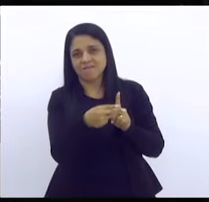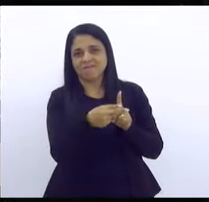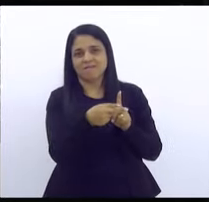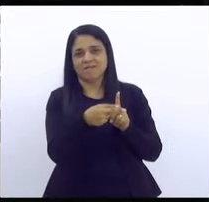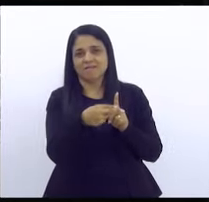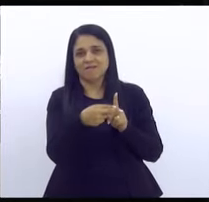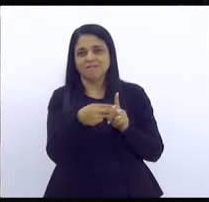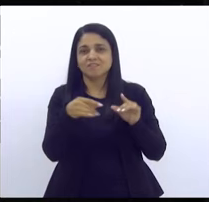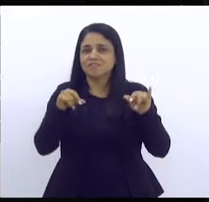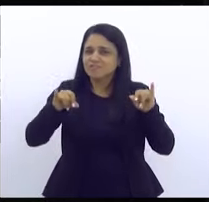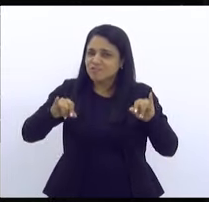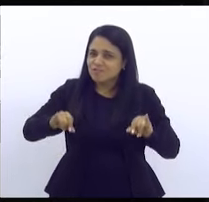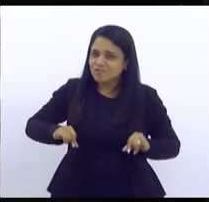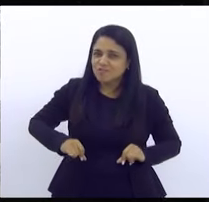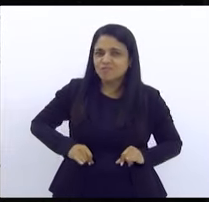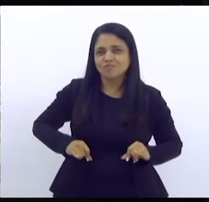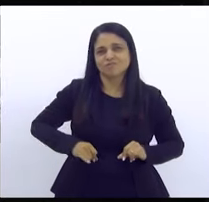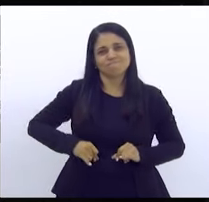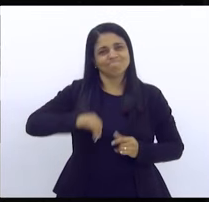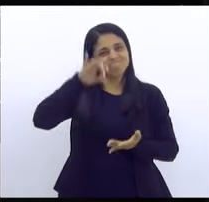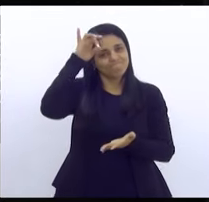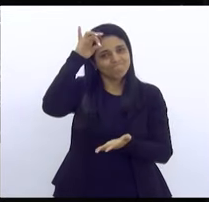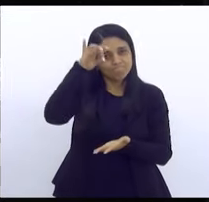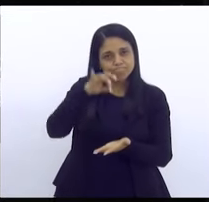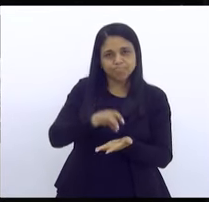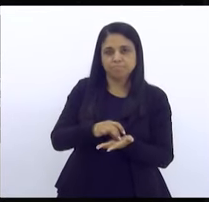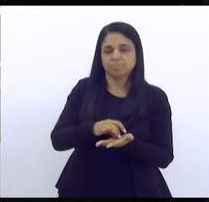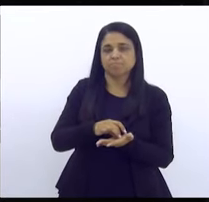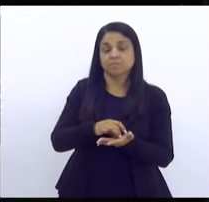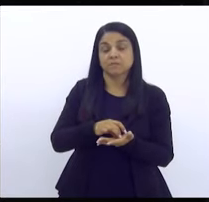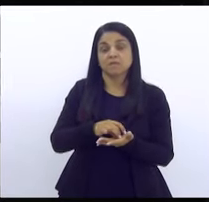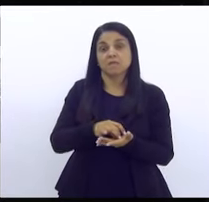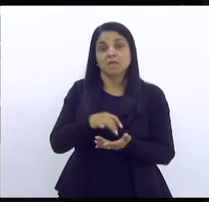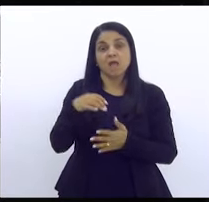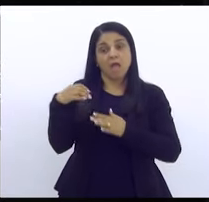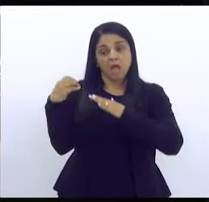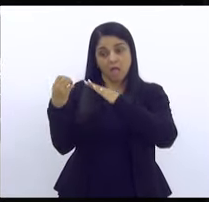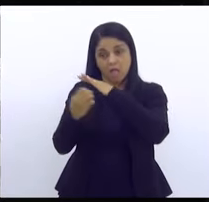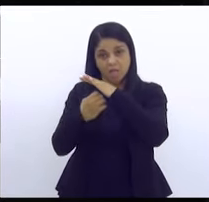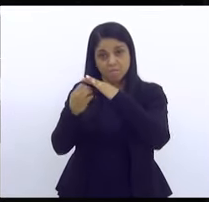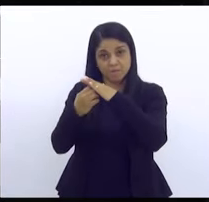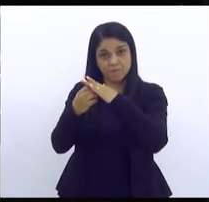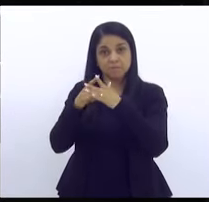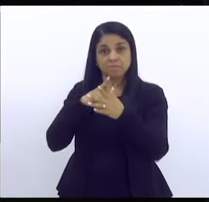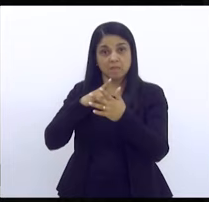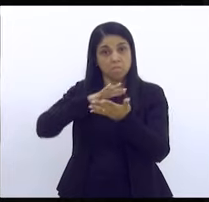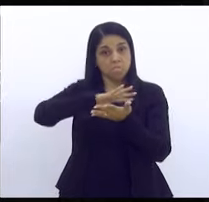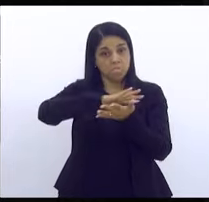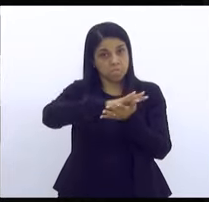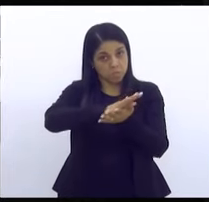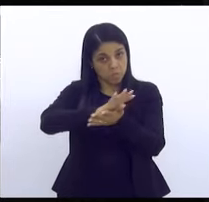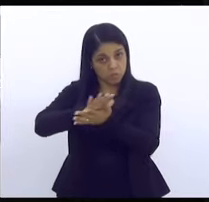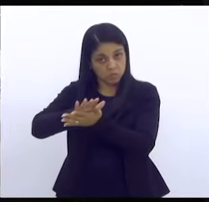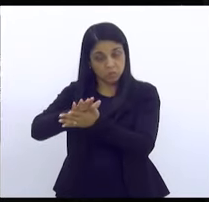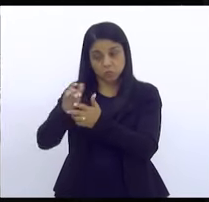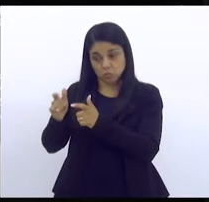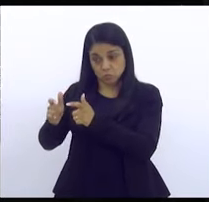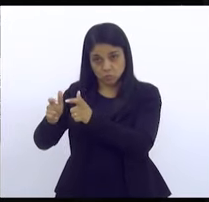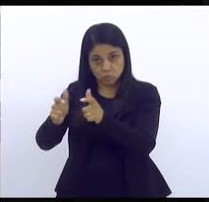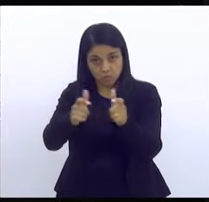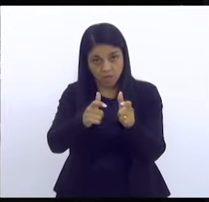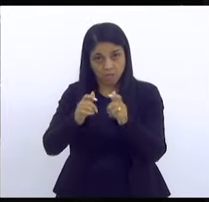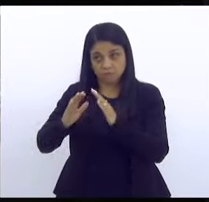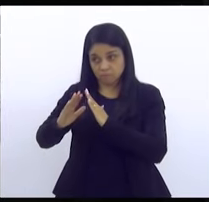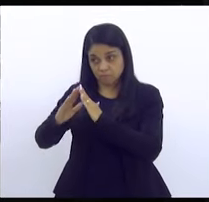que sofrem efetivamente. Inclusive, a empresa atua com preconceito, porque vários lugares, várias